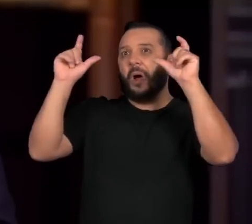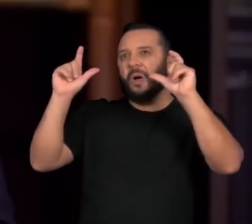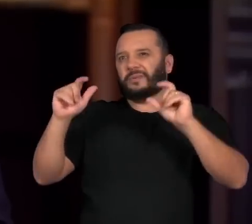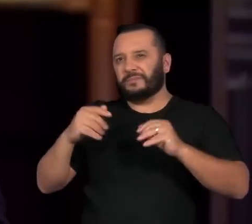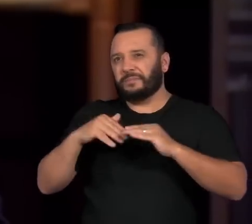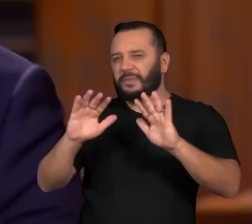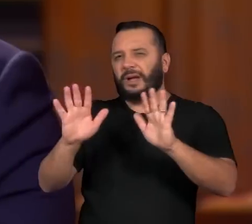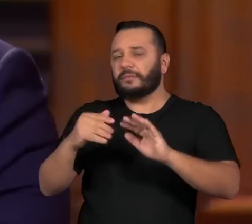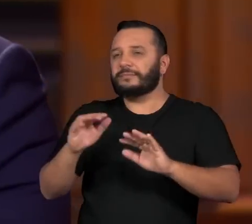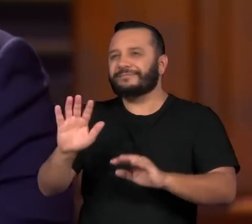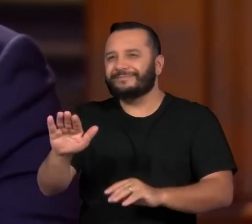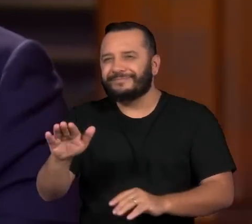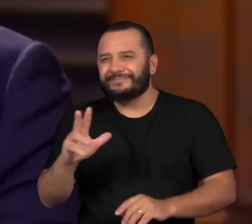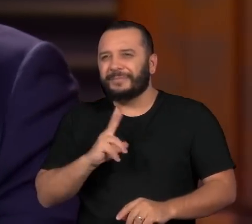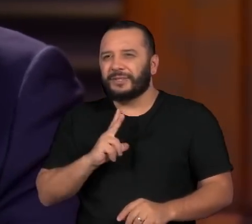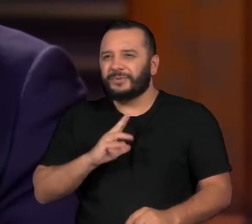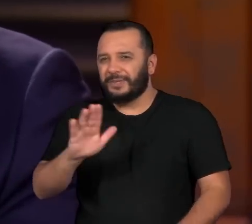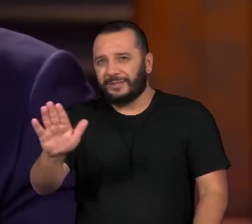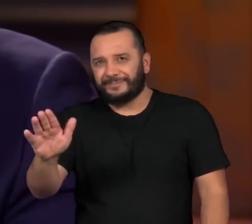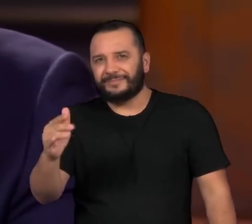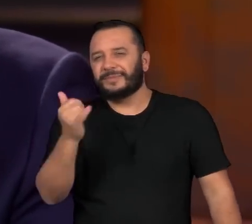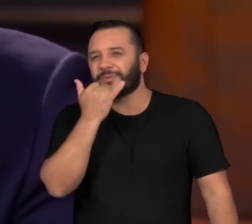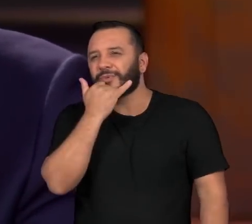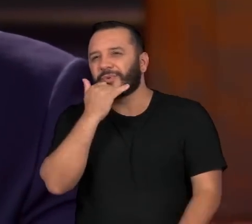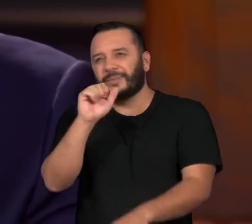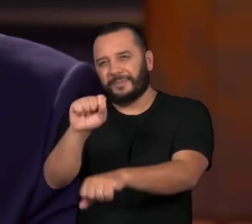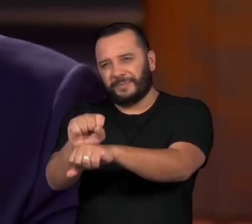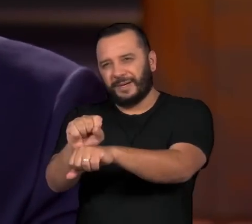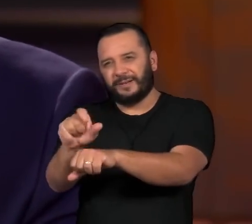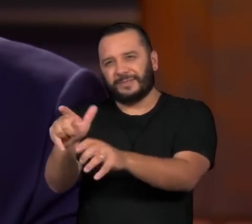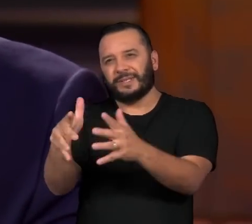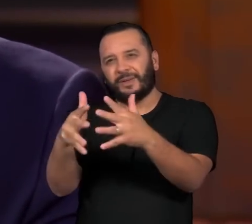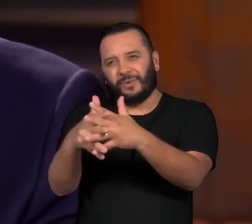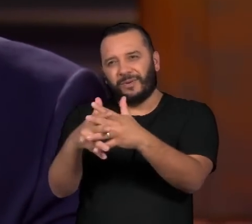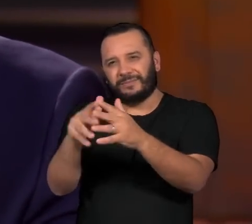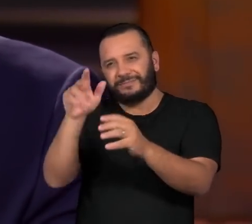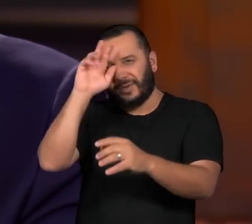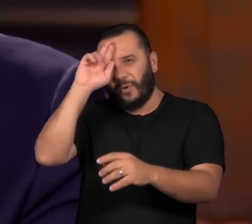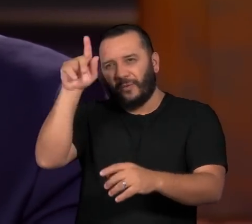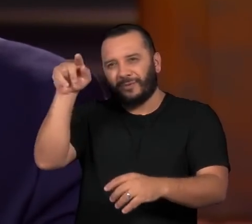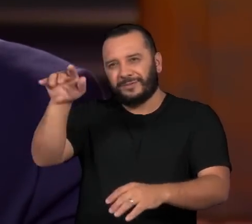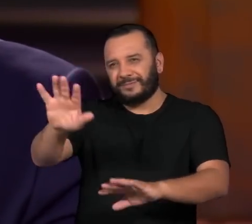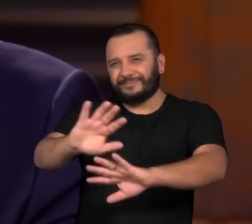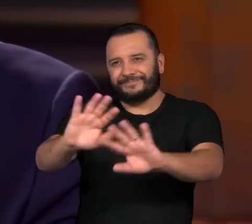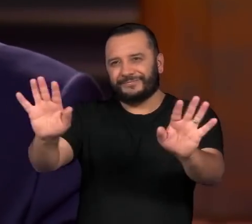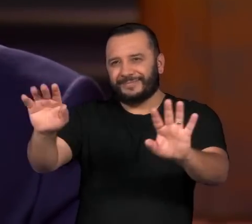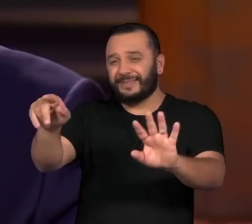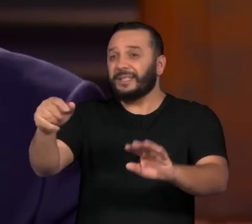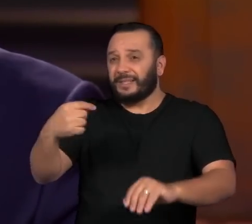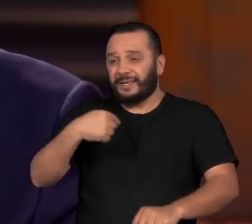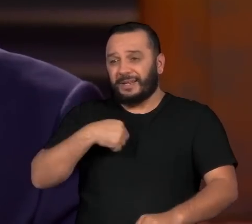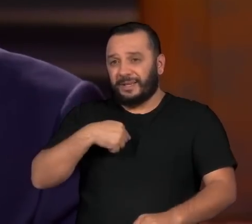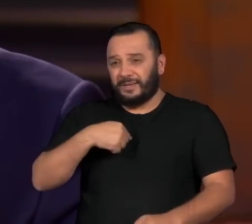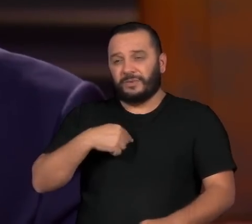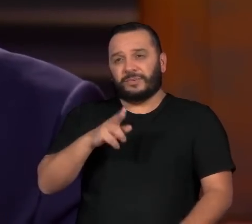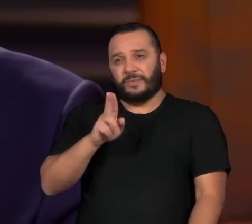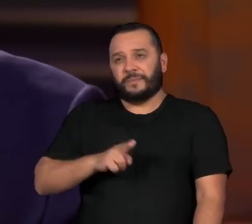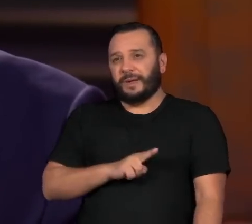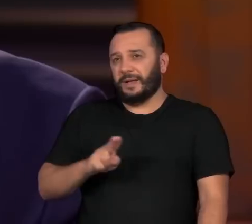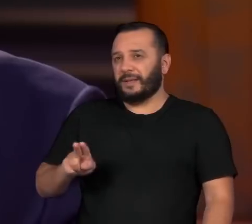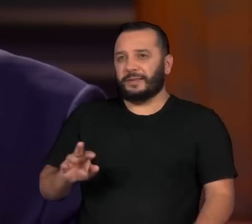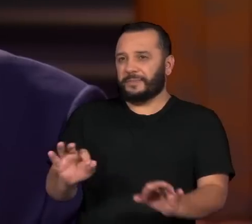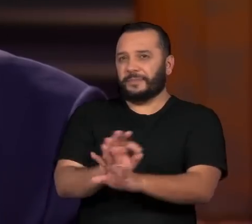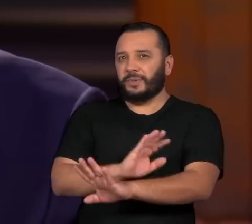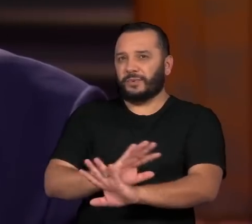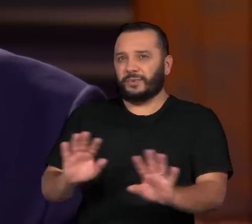assim, falo, para, você confundiu os papéis, aqui eu sou padre, e